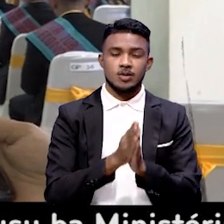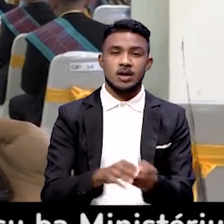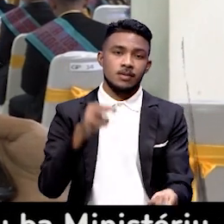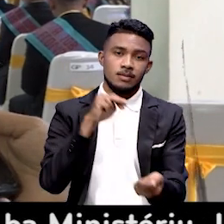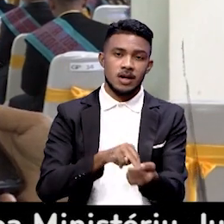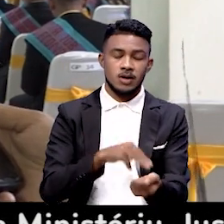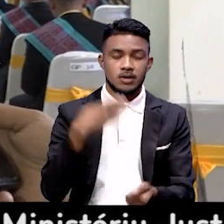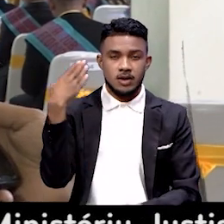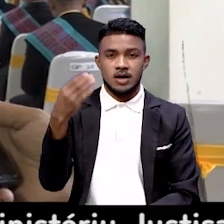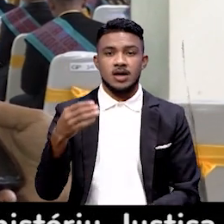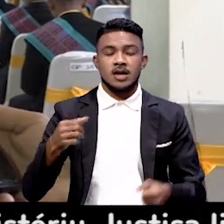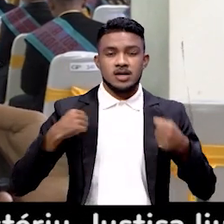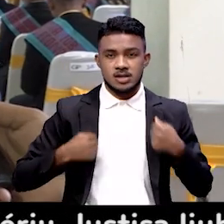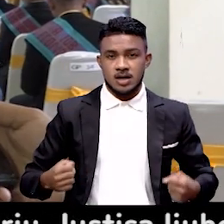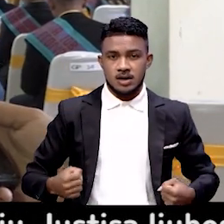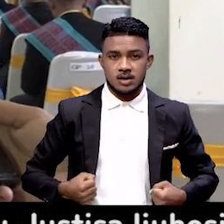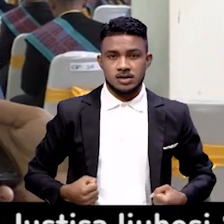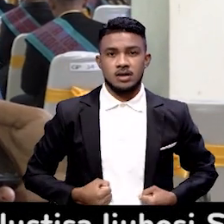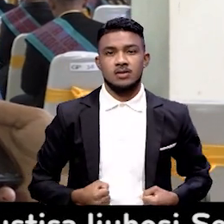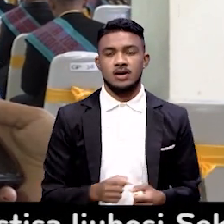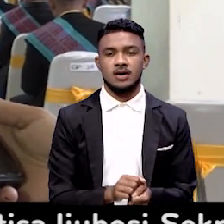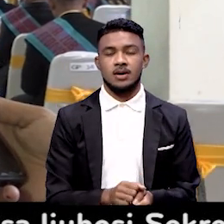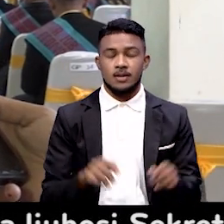saúde isso é lore estado medo